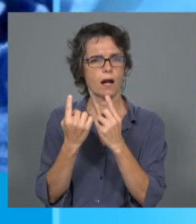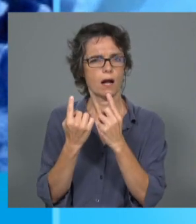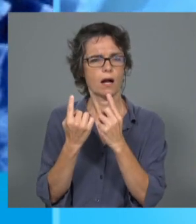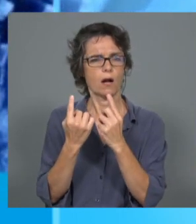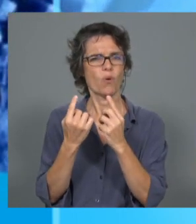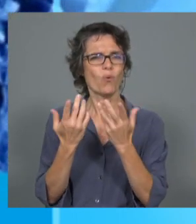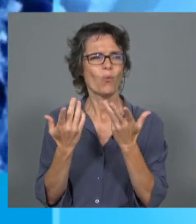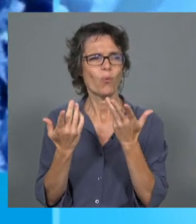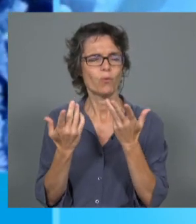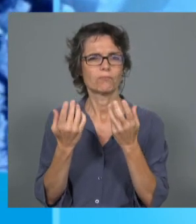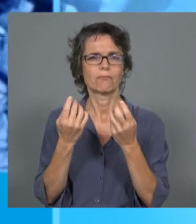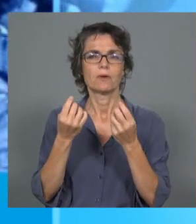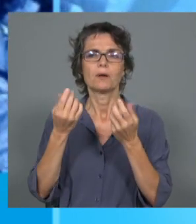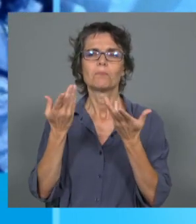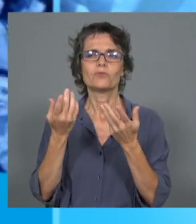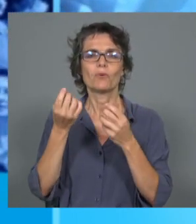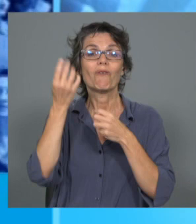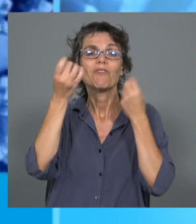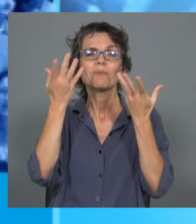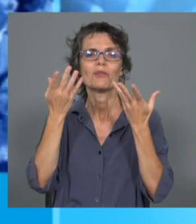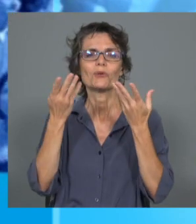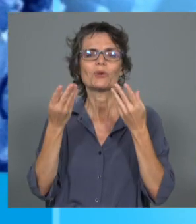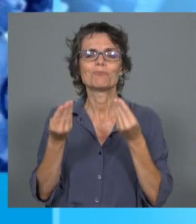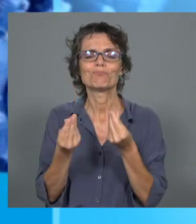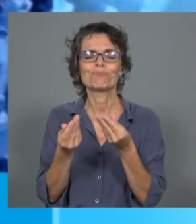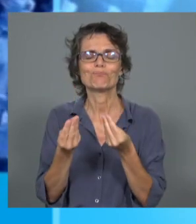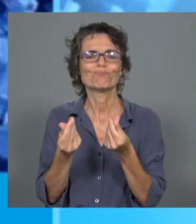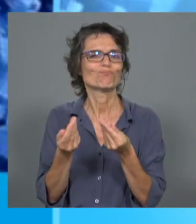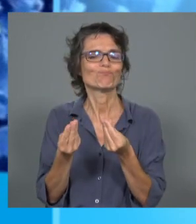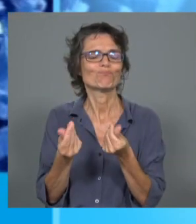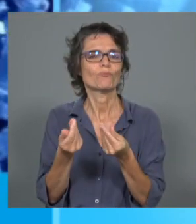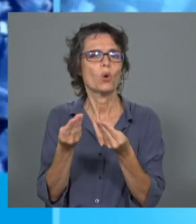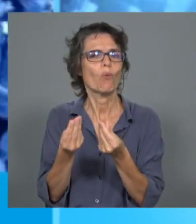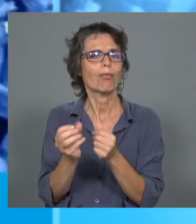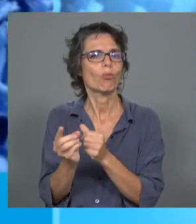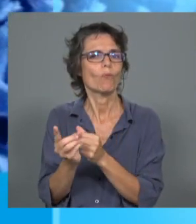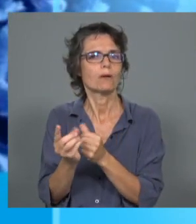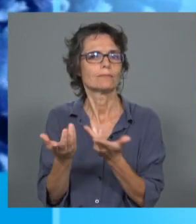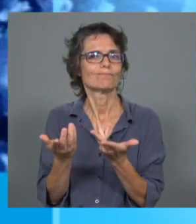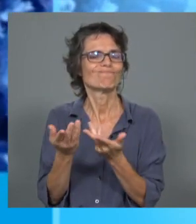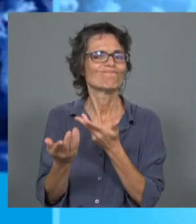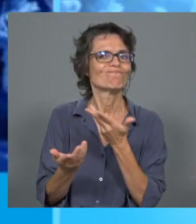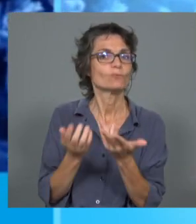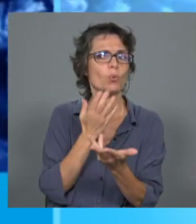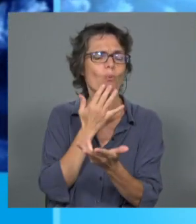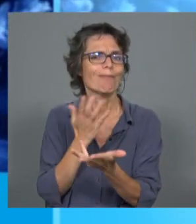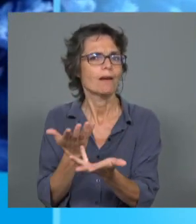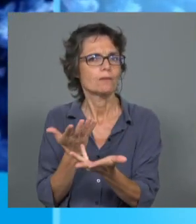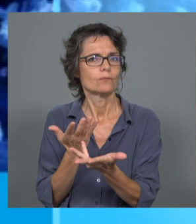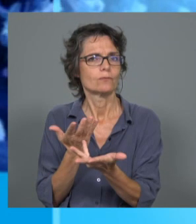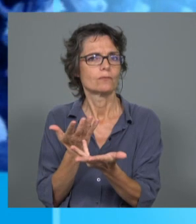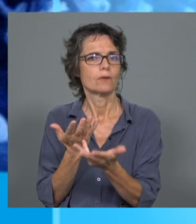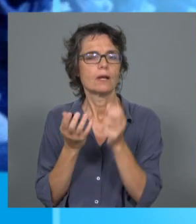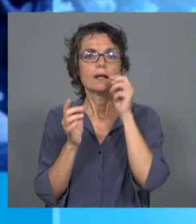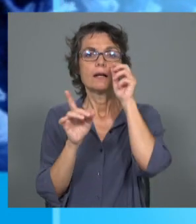entretenimento bacoco, vazio, não é? Mas também não é obrigatório ser entretenimento. O que é preciso, e é isso